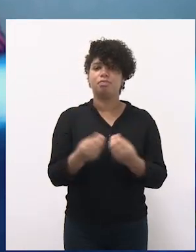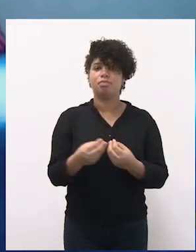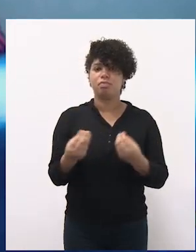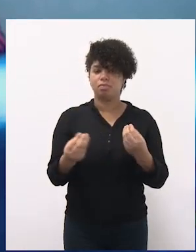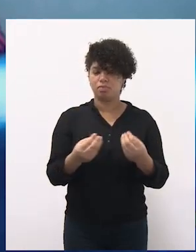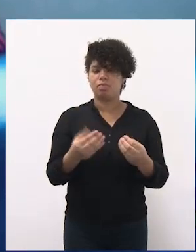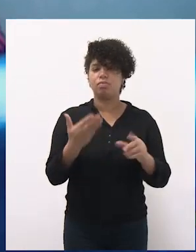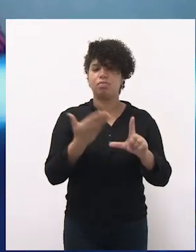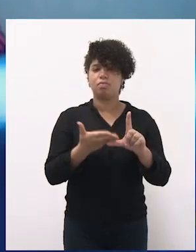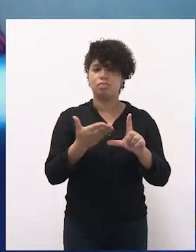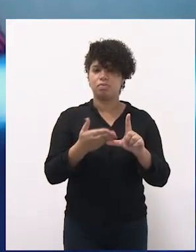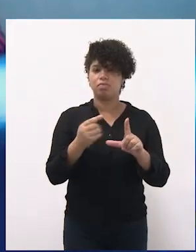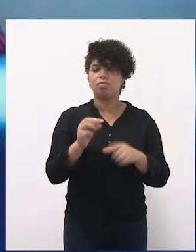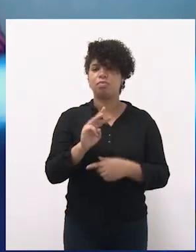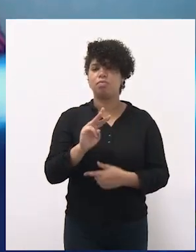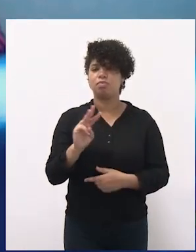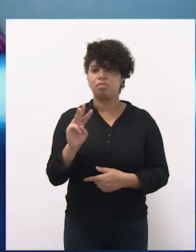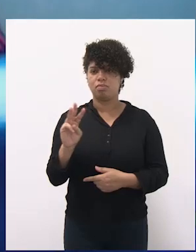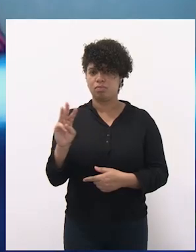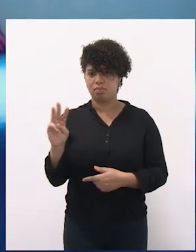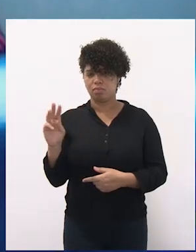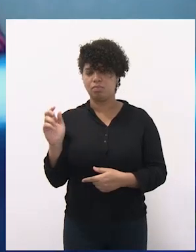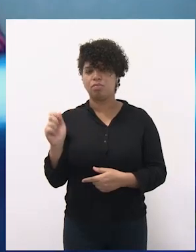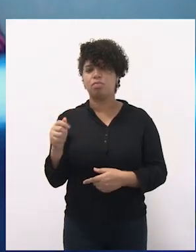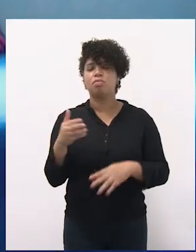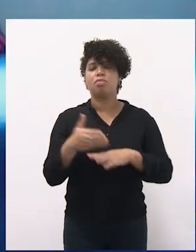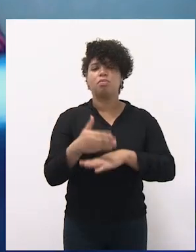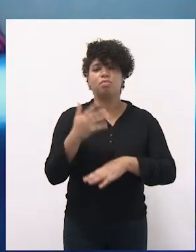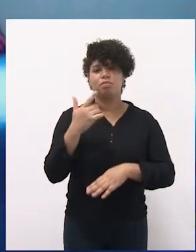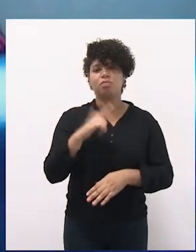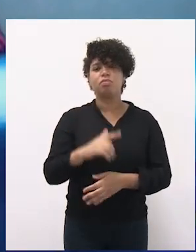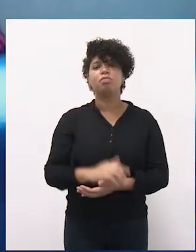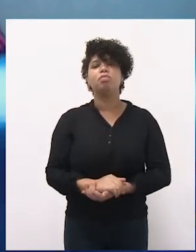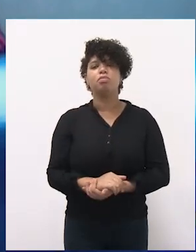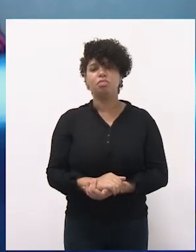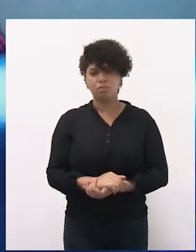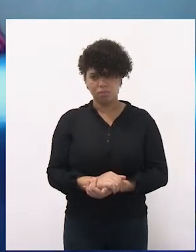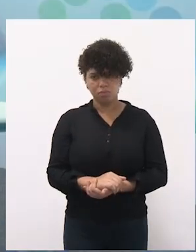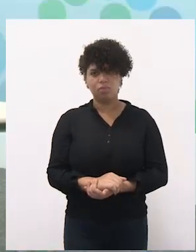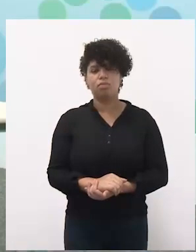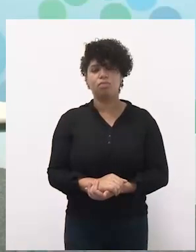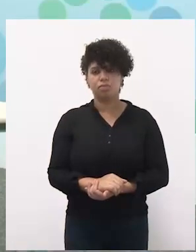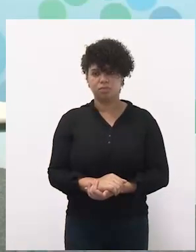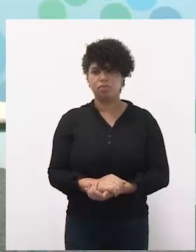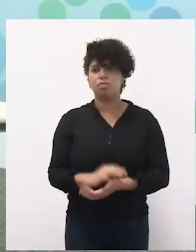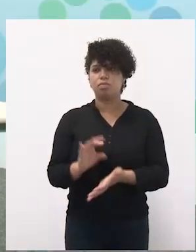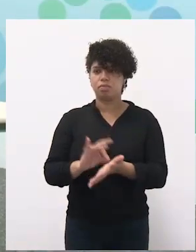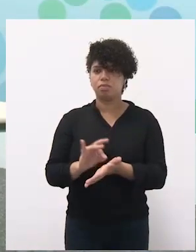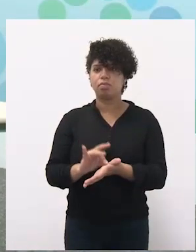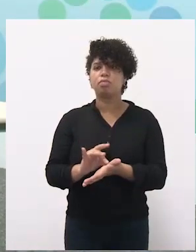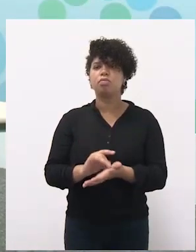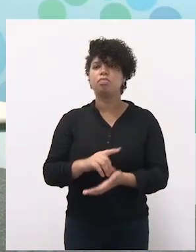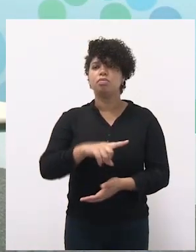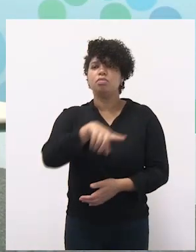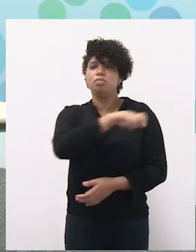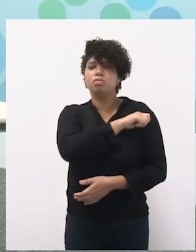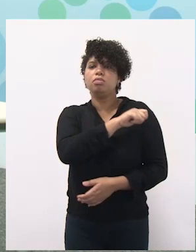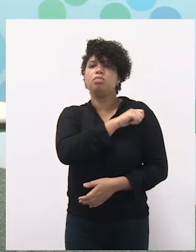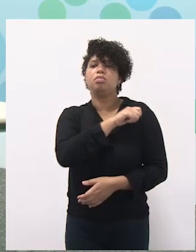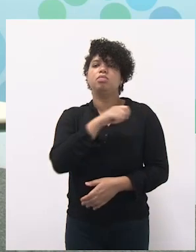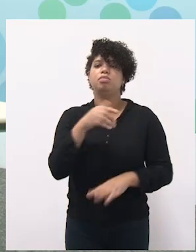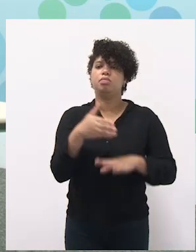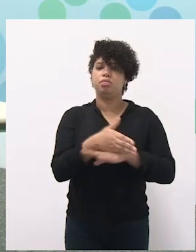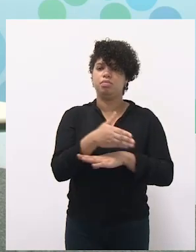Google Classroom na web, que é o classroom.google.com. Sim. E os alunos têm acesso também, né, ao